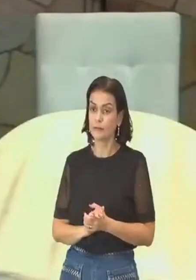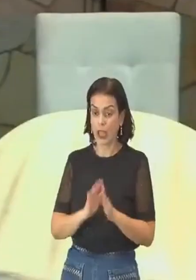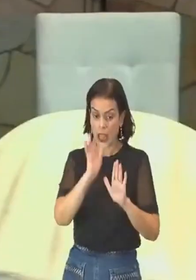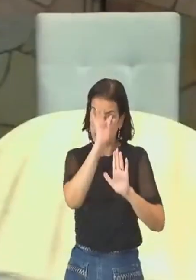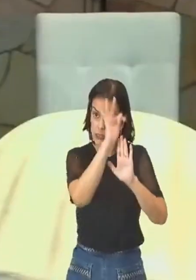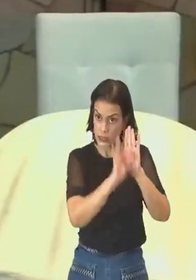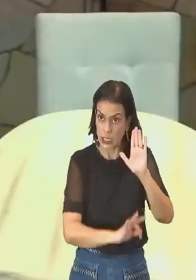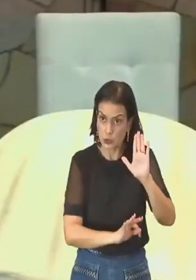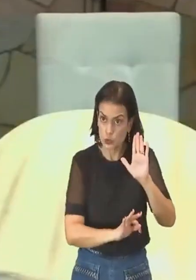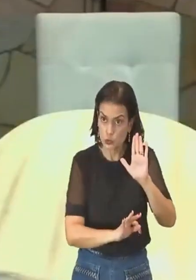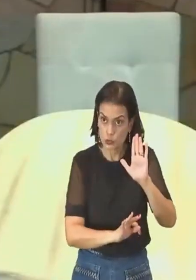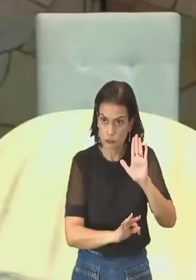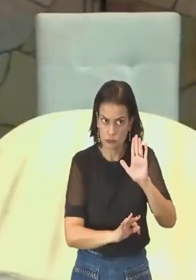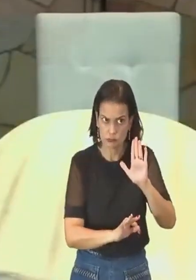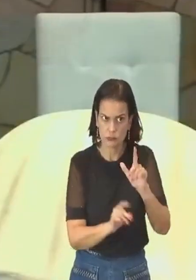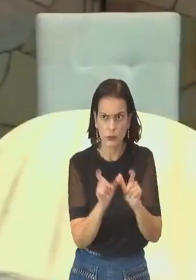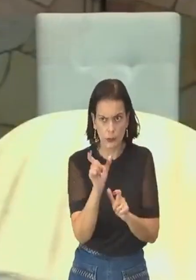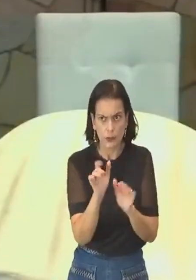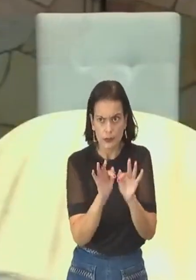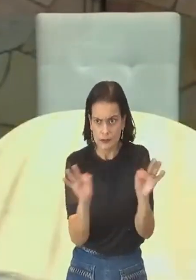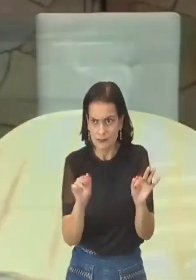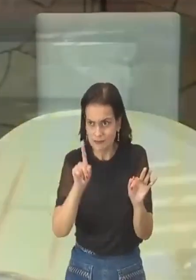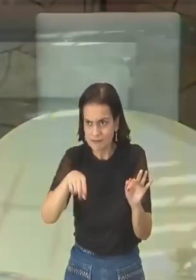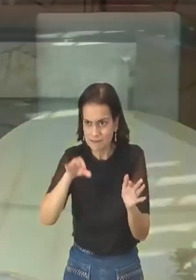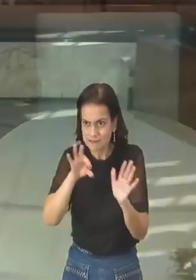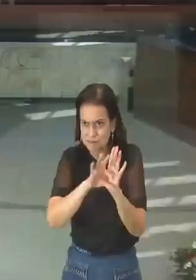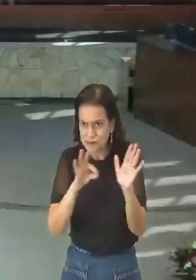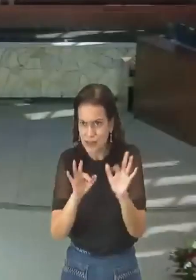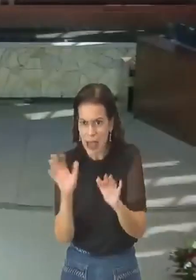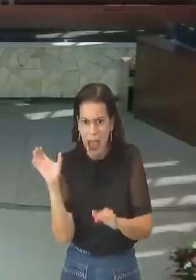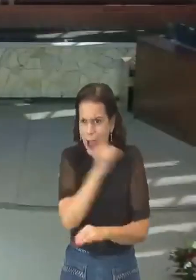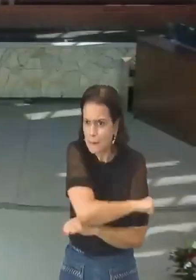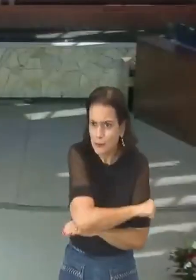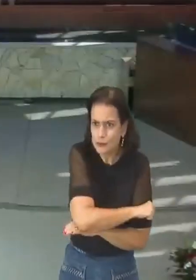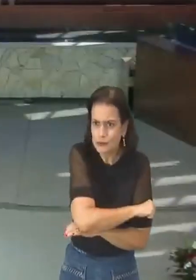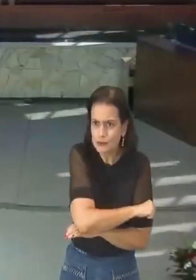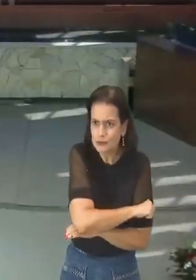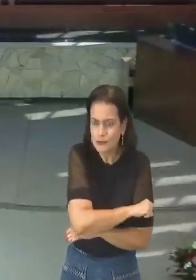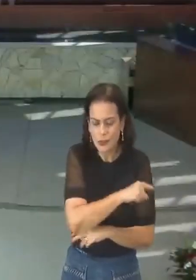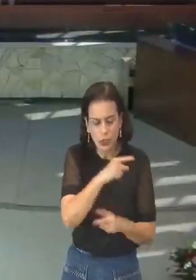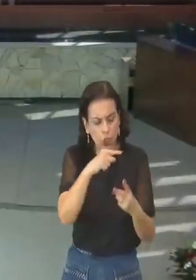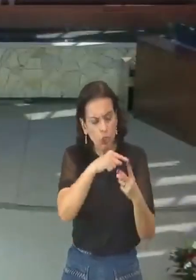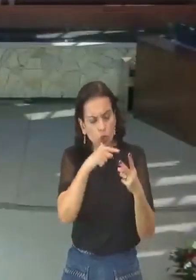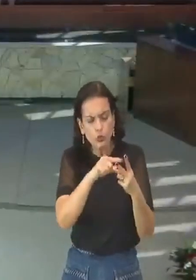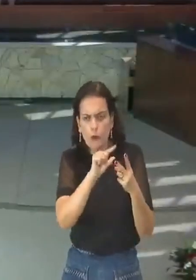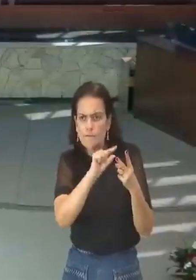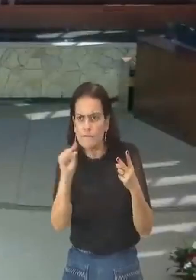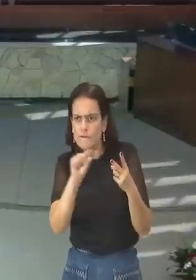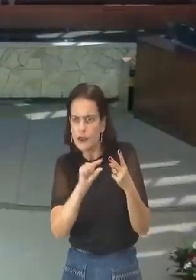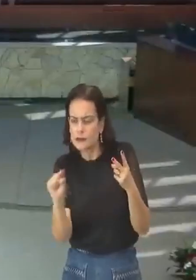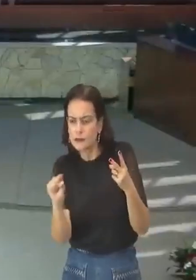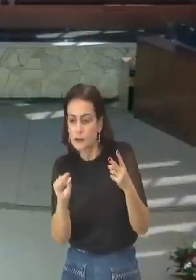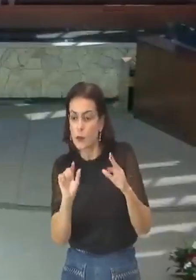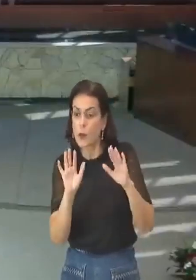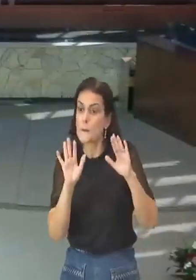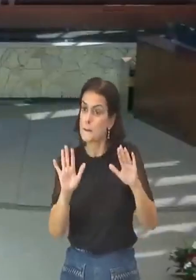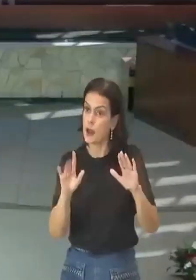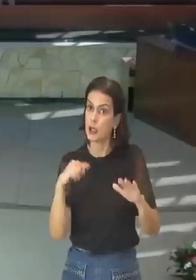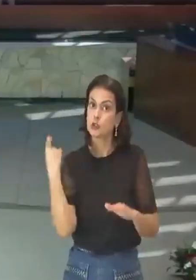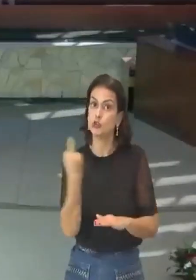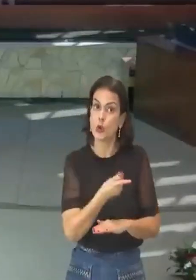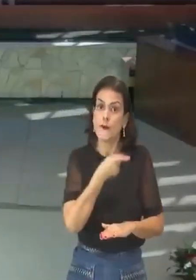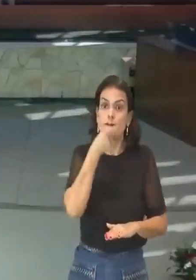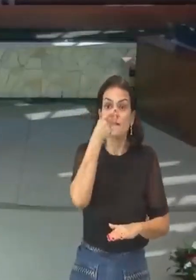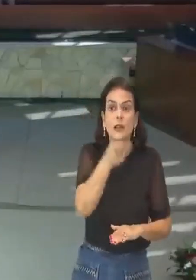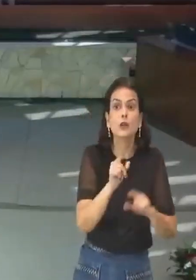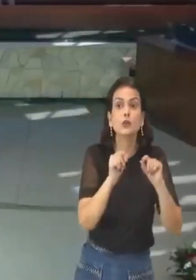texto é um texto muito pequeno, não é mesmo? Tão rapidinho, são apenas 2 versículos. Nós estamos aqui